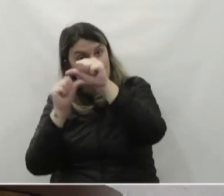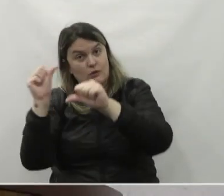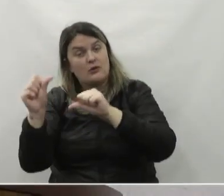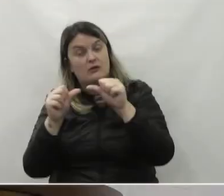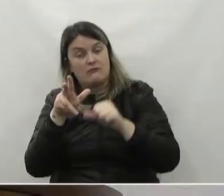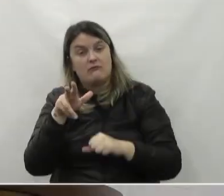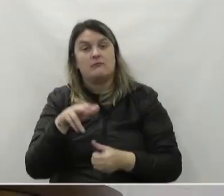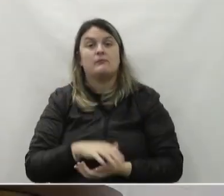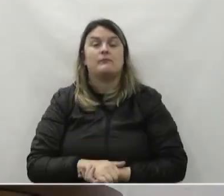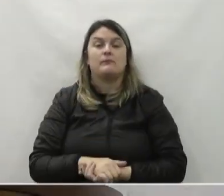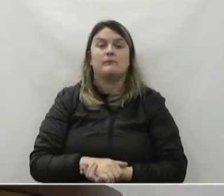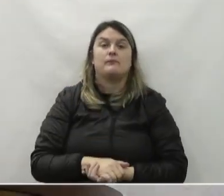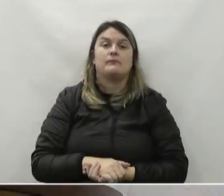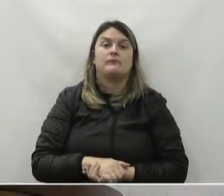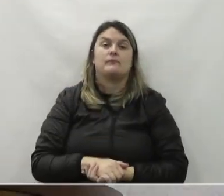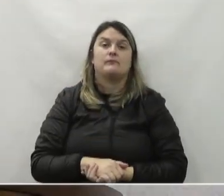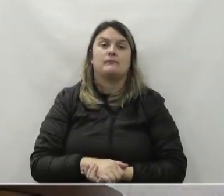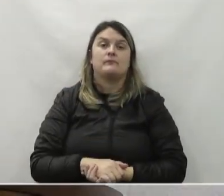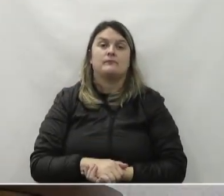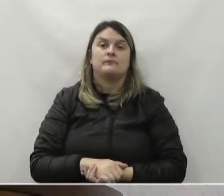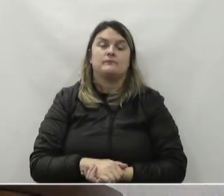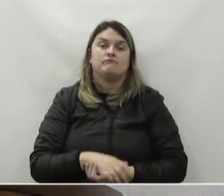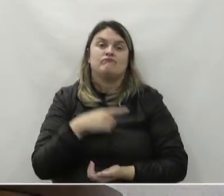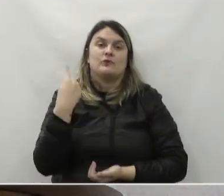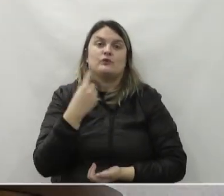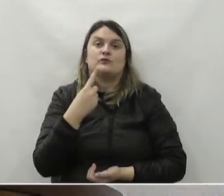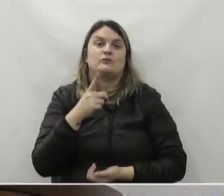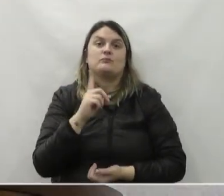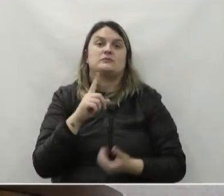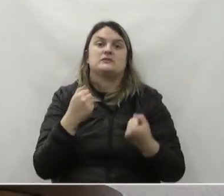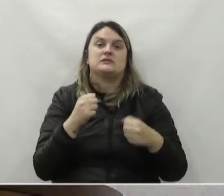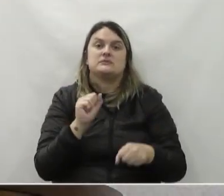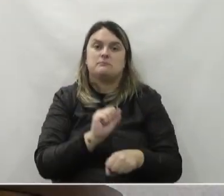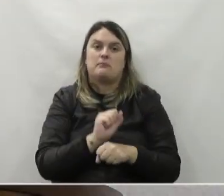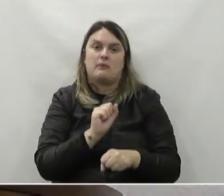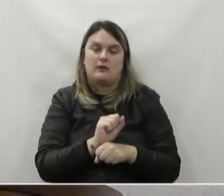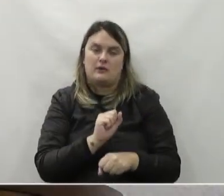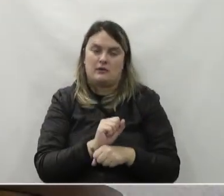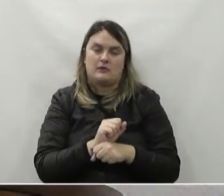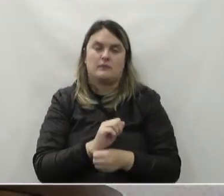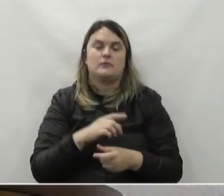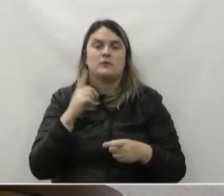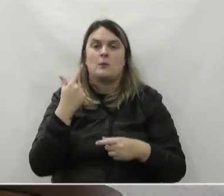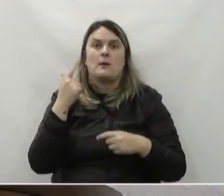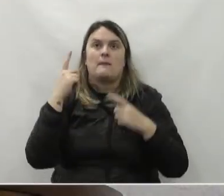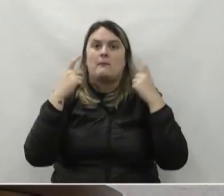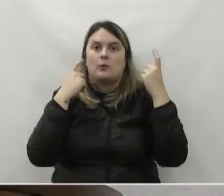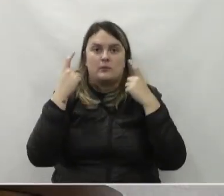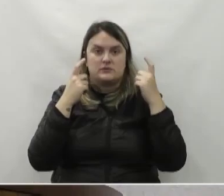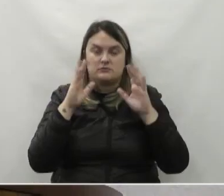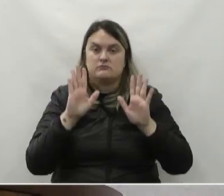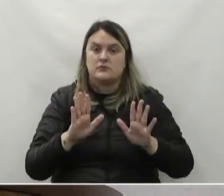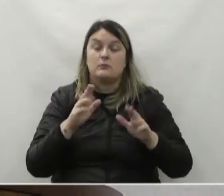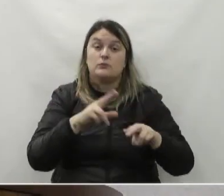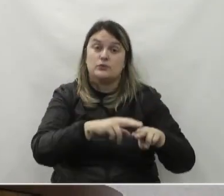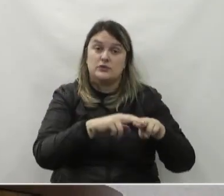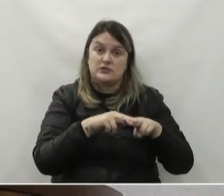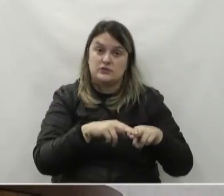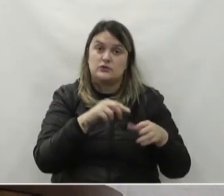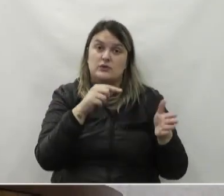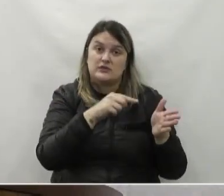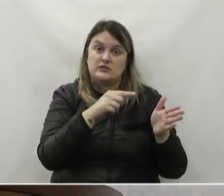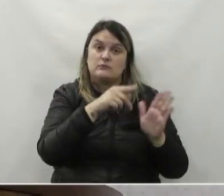elas já vão ser trocadas pela LED. Né? E a gente não vai precisar aí mais se preocupar quanto a isso daí. Então, é por isso que